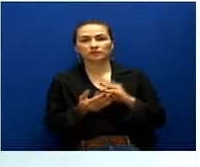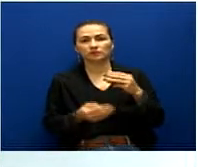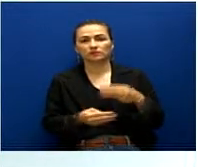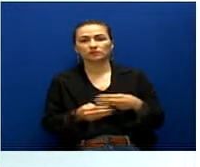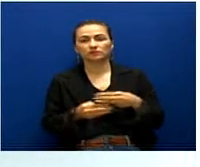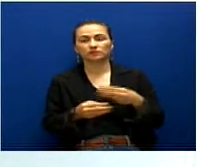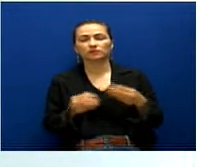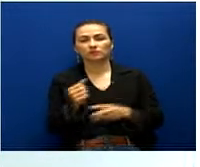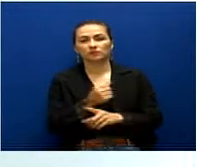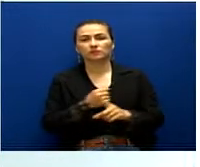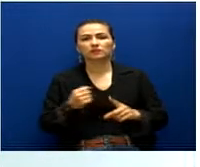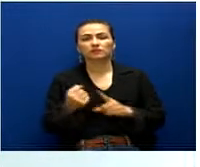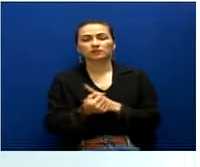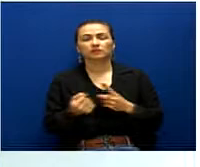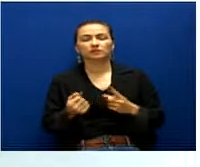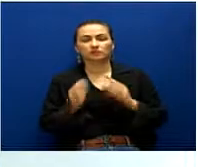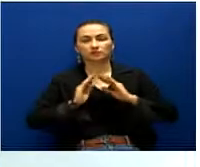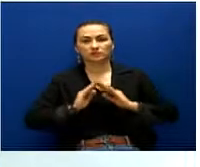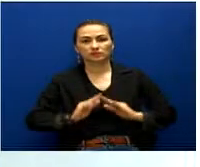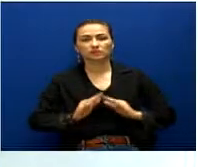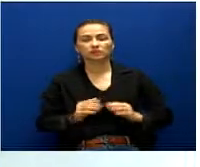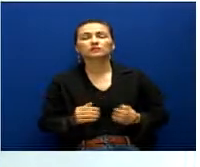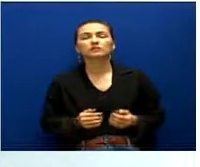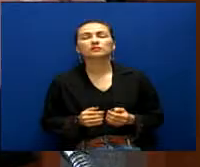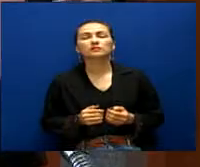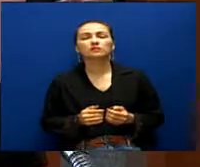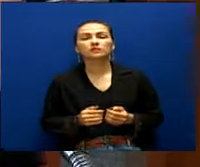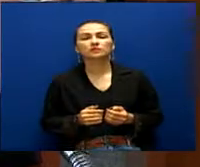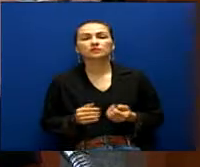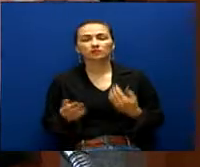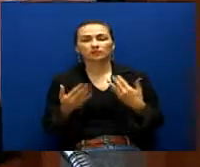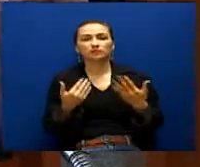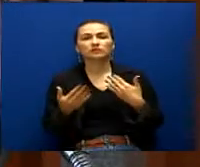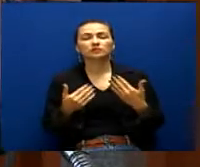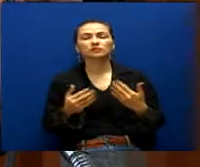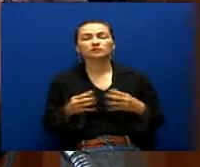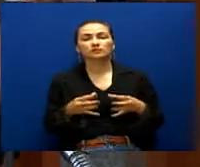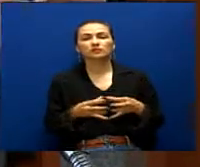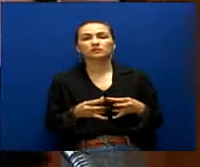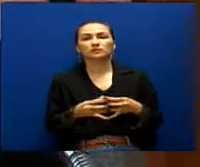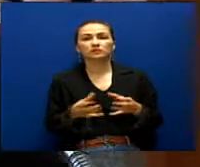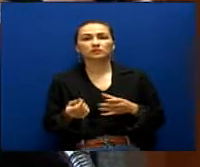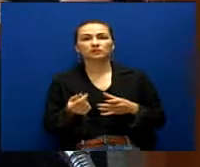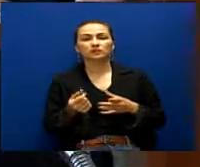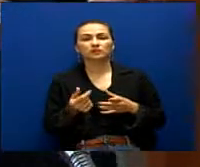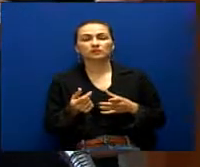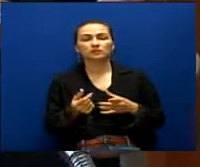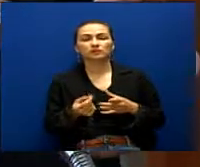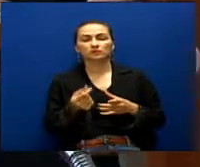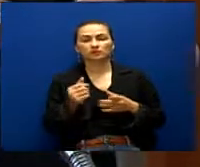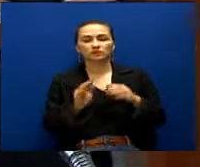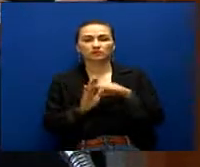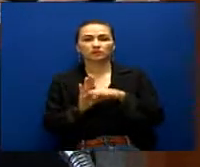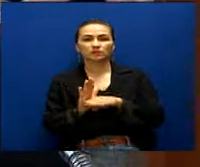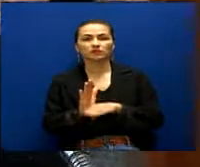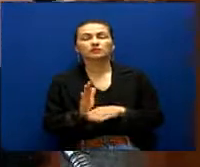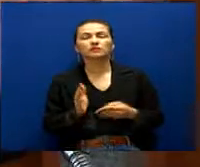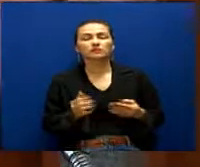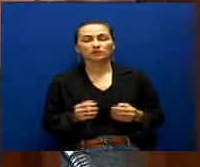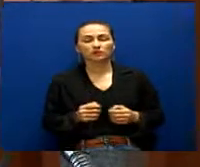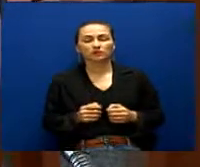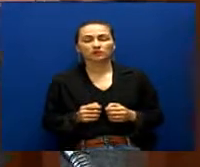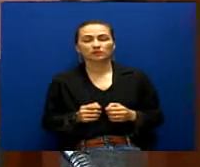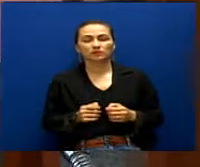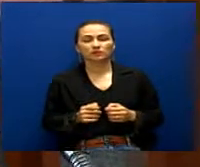de Assistência Social. Então, eu falo com a Comissão de Orçamento, Manga, vereador, presidente, eu estou falando com a